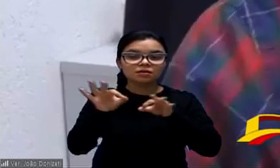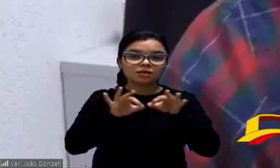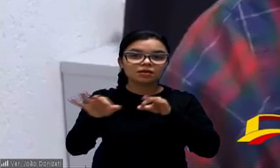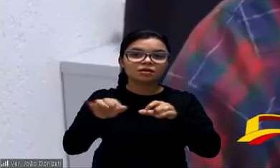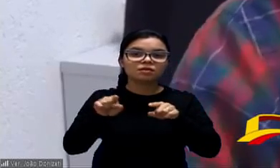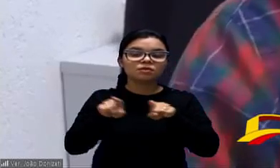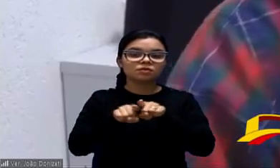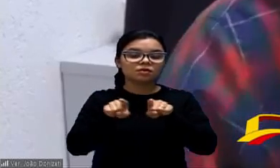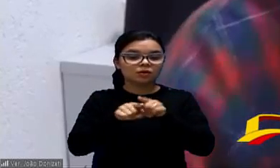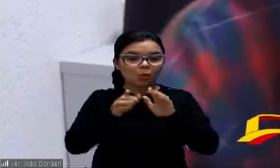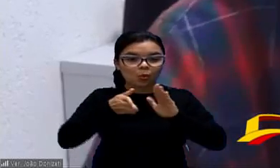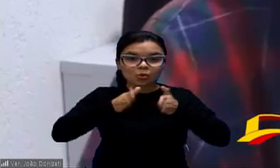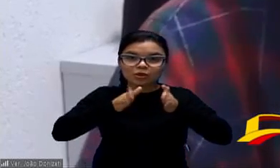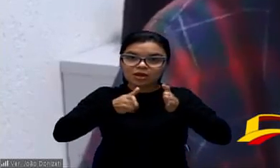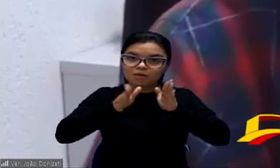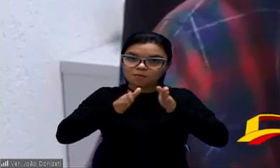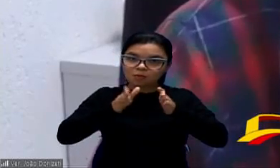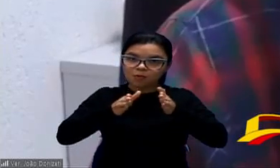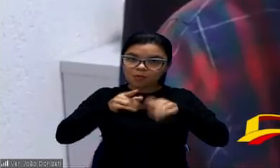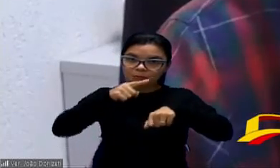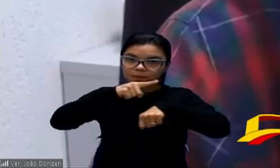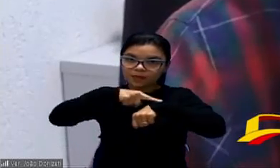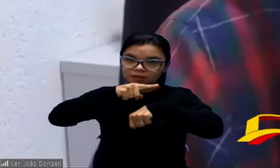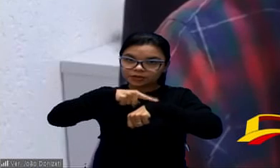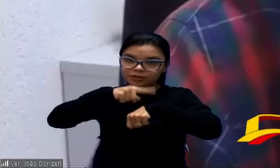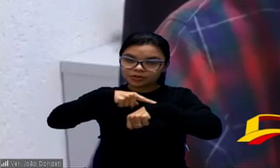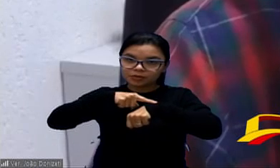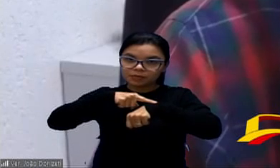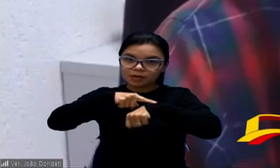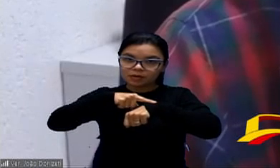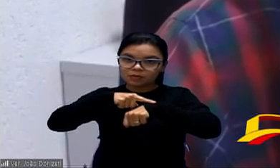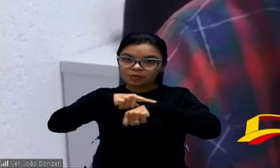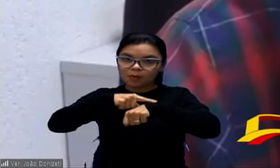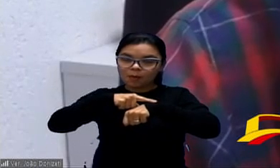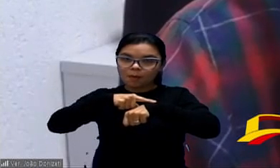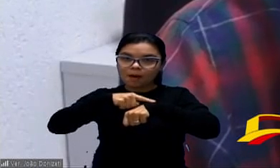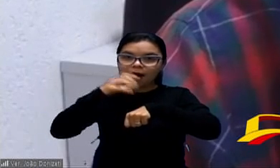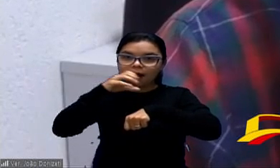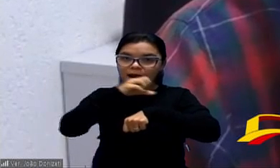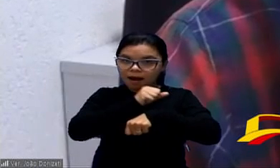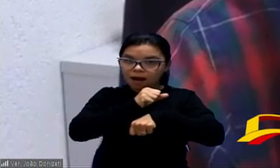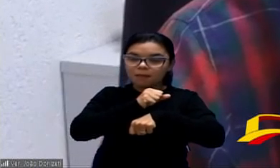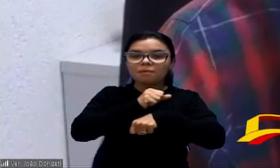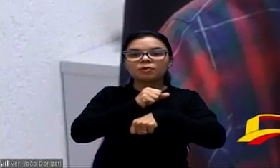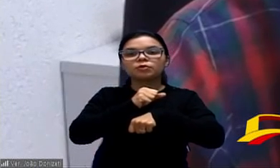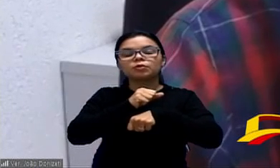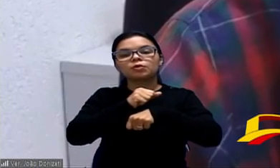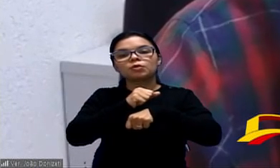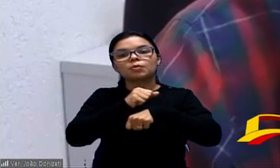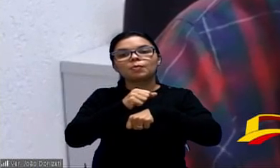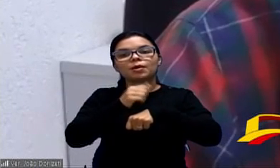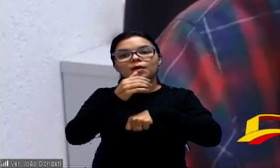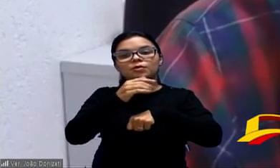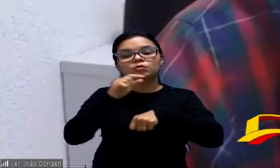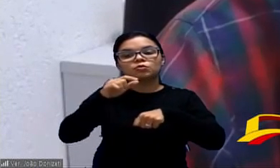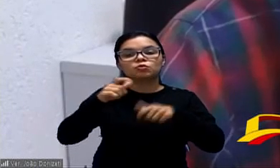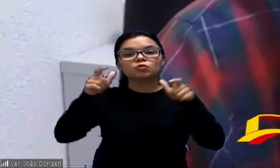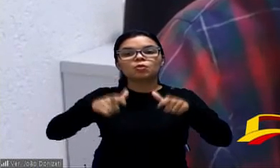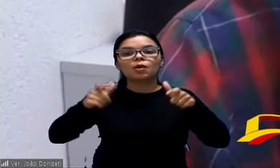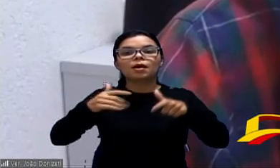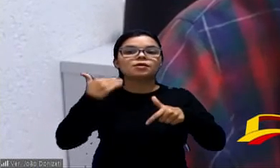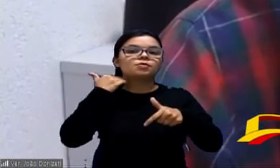atendimento por parte dos caixas dos bancos para atendimento das pessoas. E está